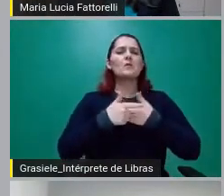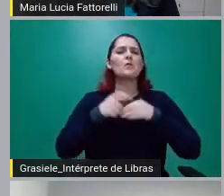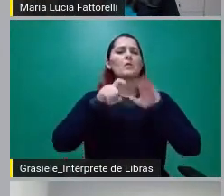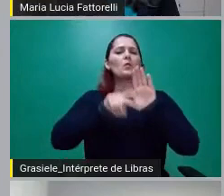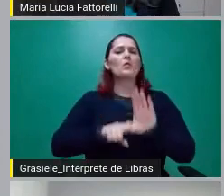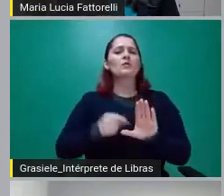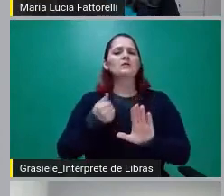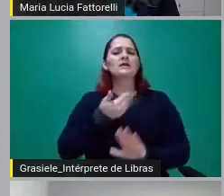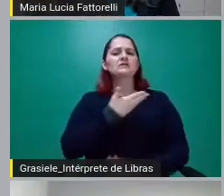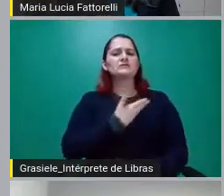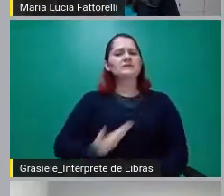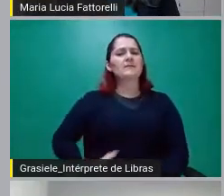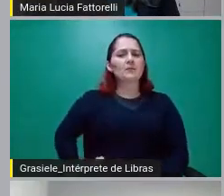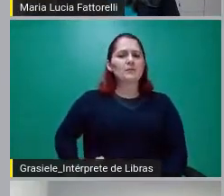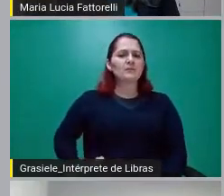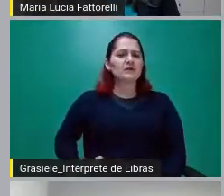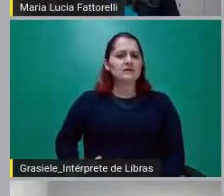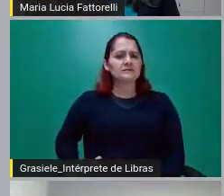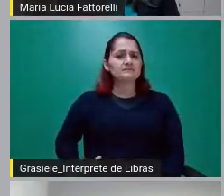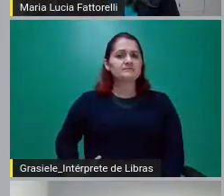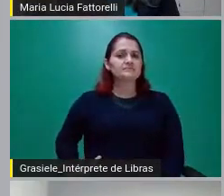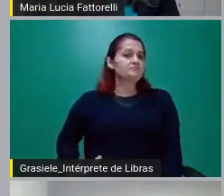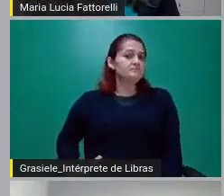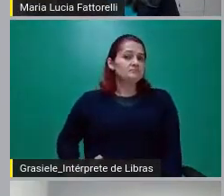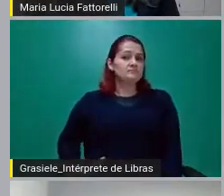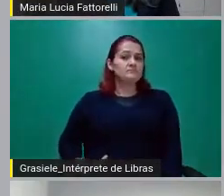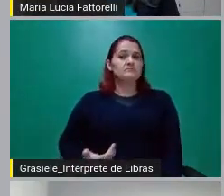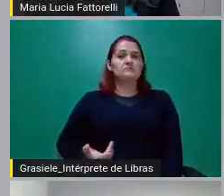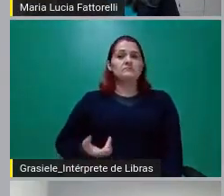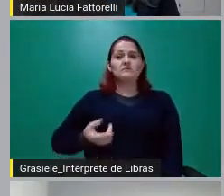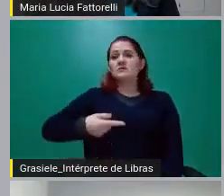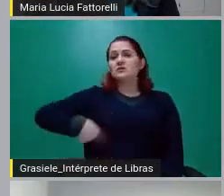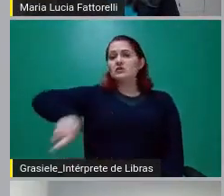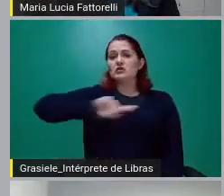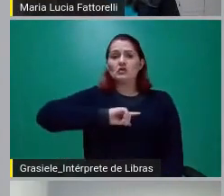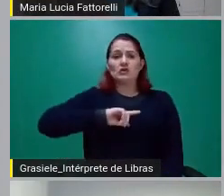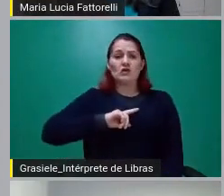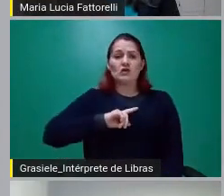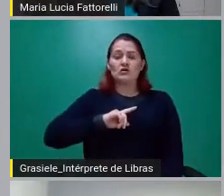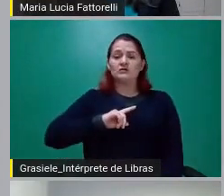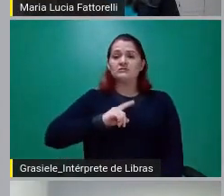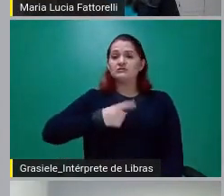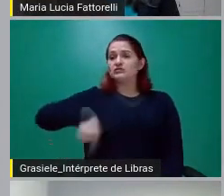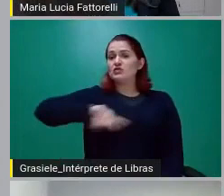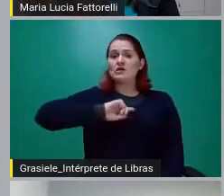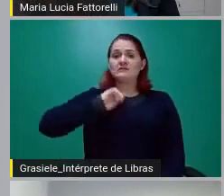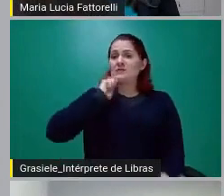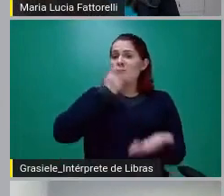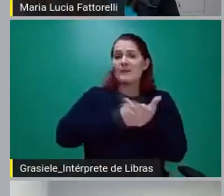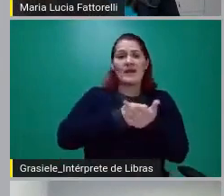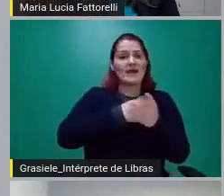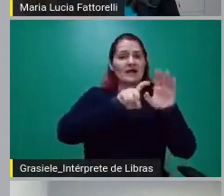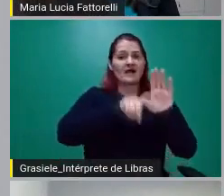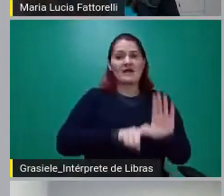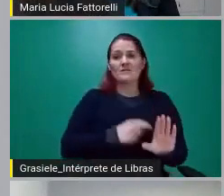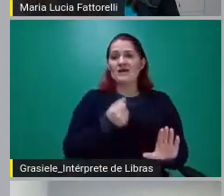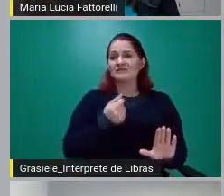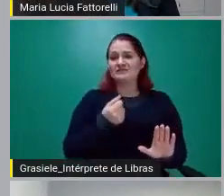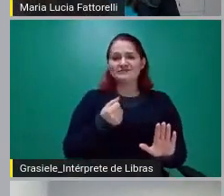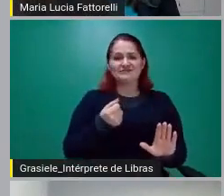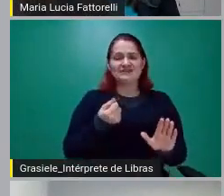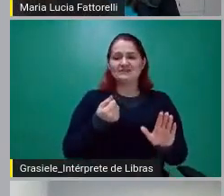Nós não execramos a dívida pública em si. A dívida pública, no